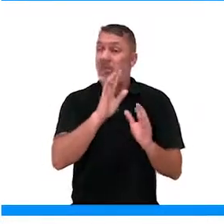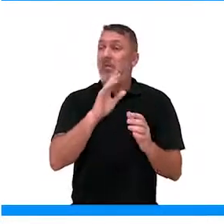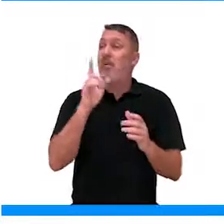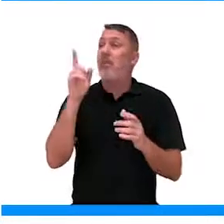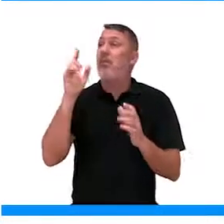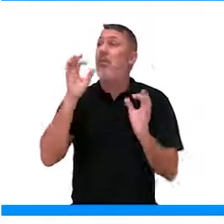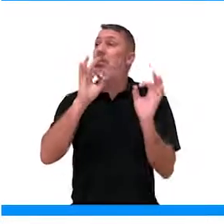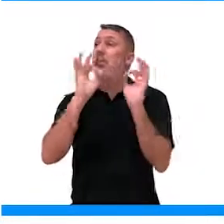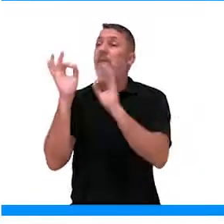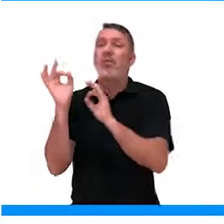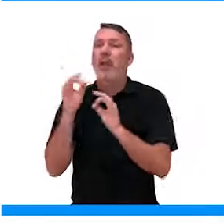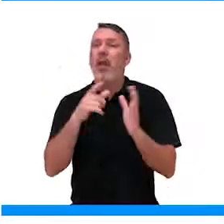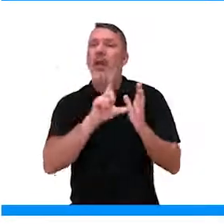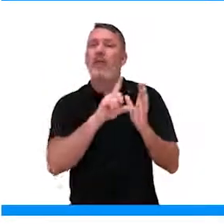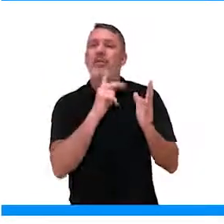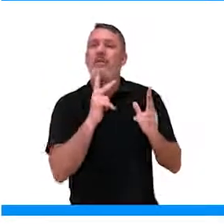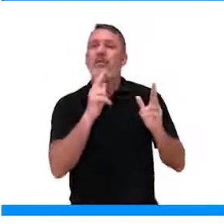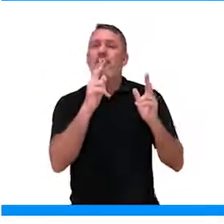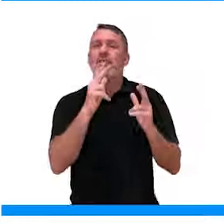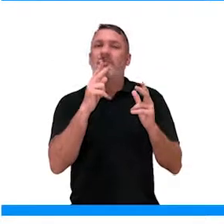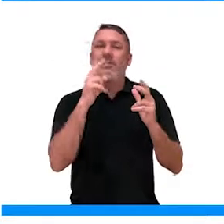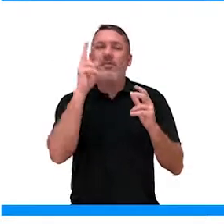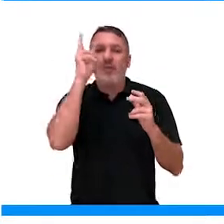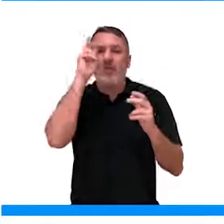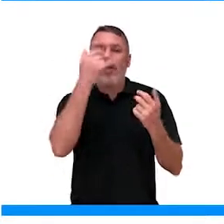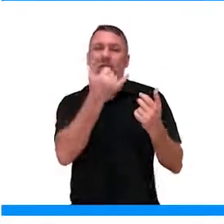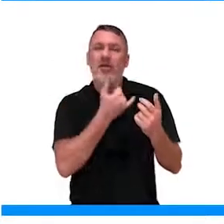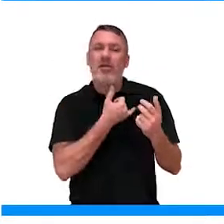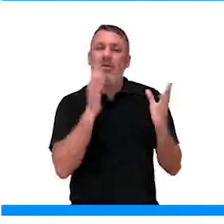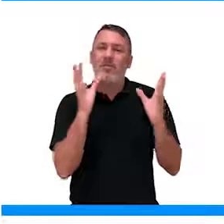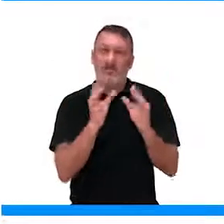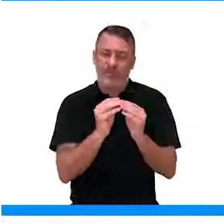através dele que eu me comunico com o mundo.